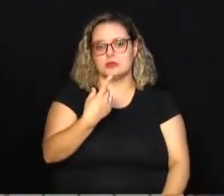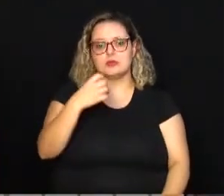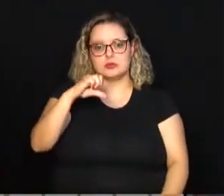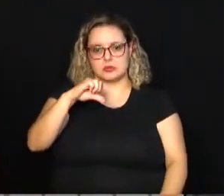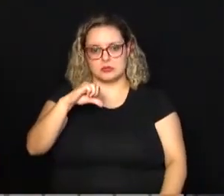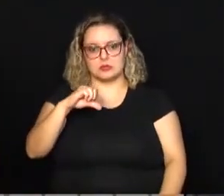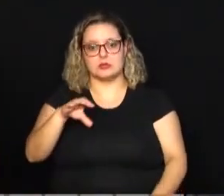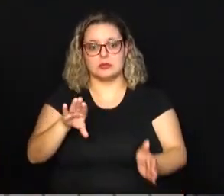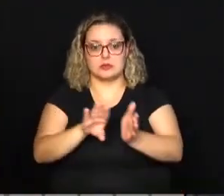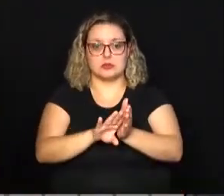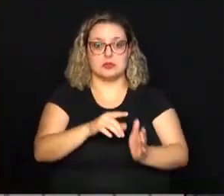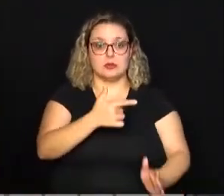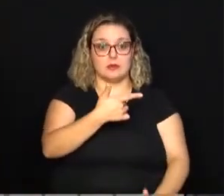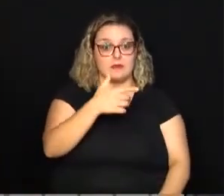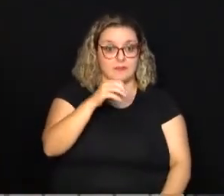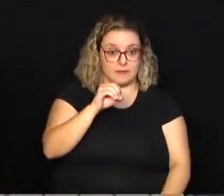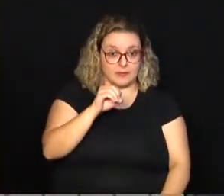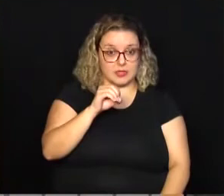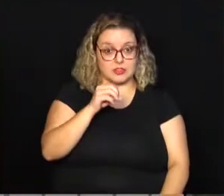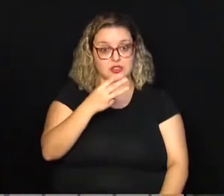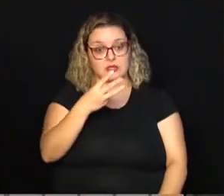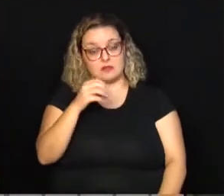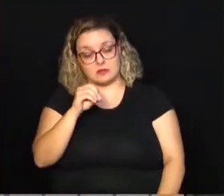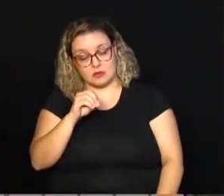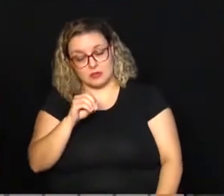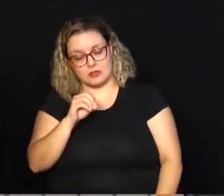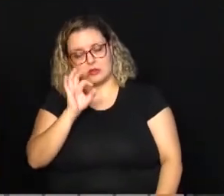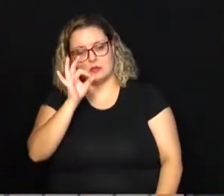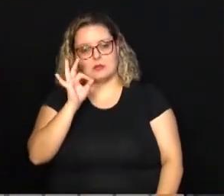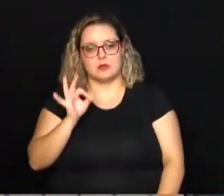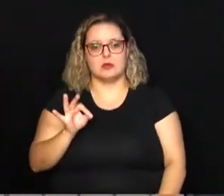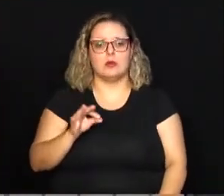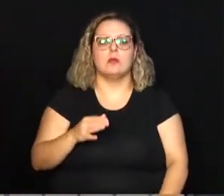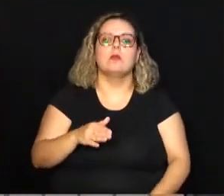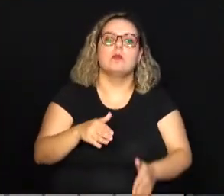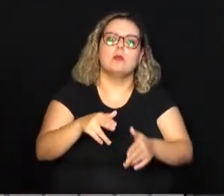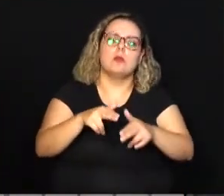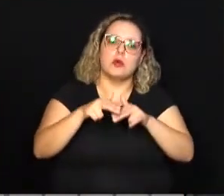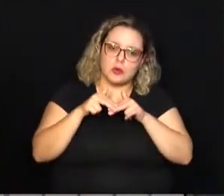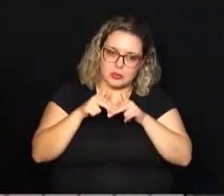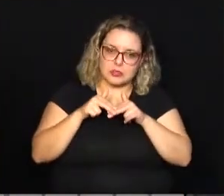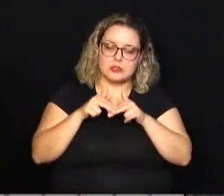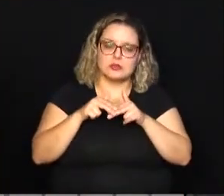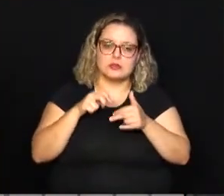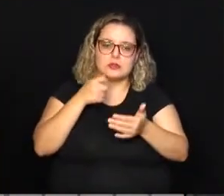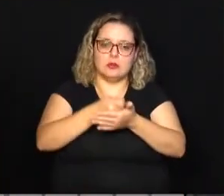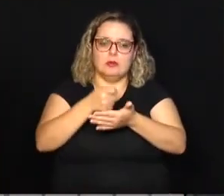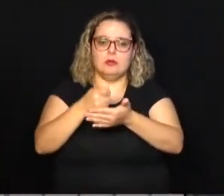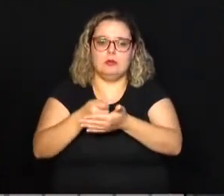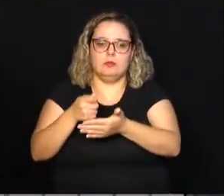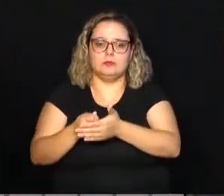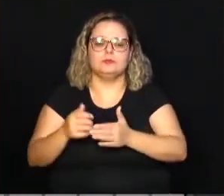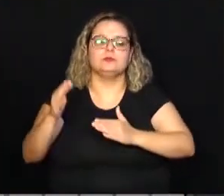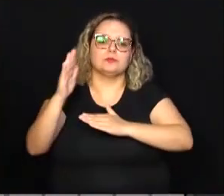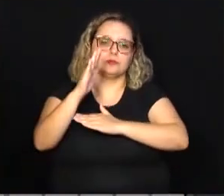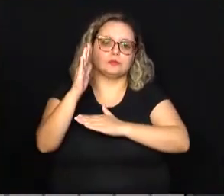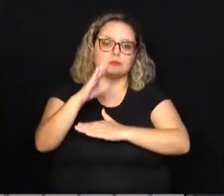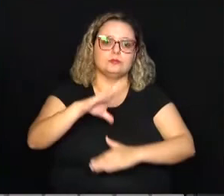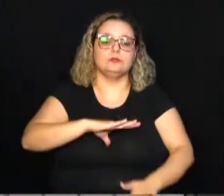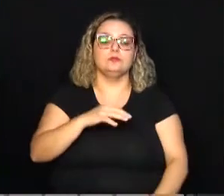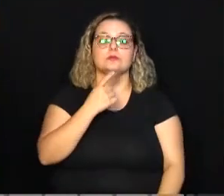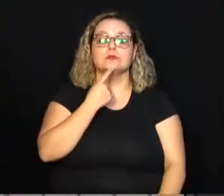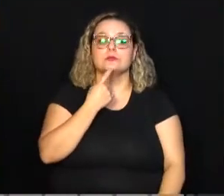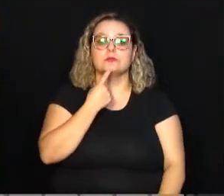chegando a 25% a 30%. Então, por isso, a cobrança, né, da Câmara de Campinas para que venha